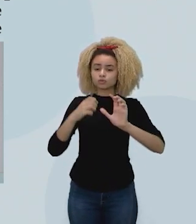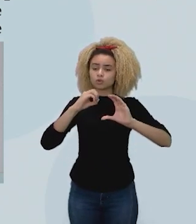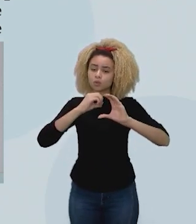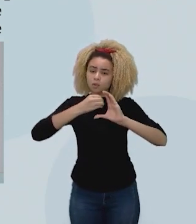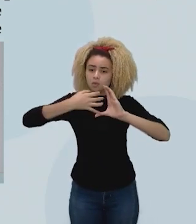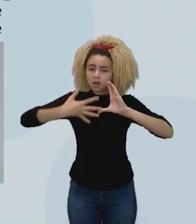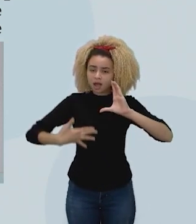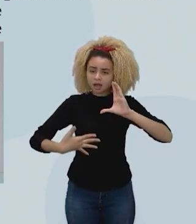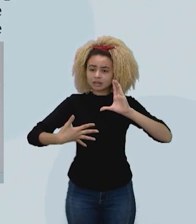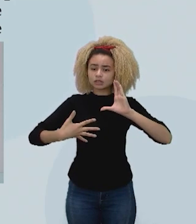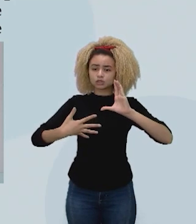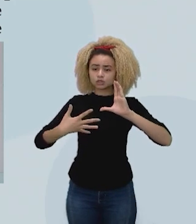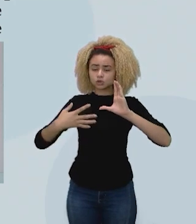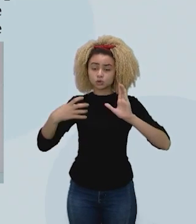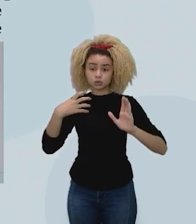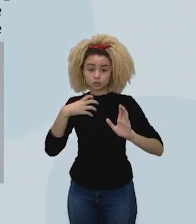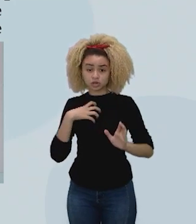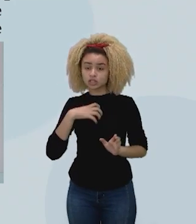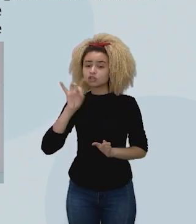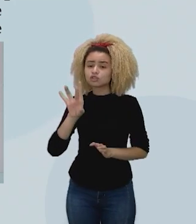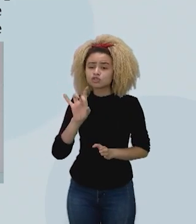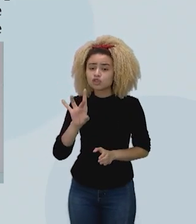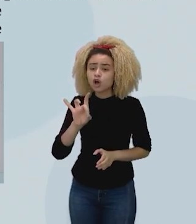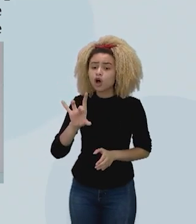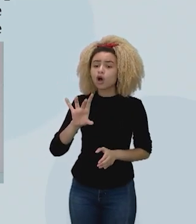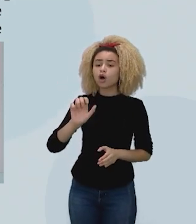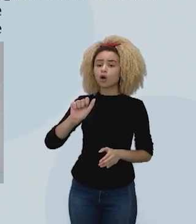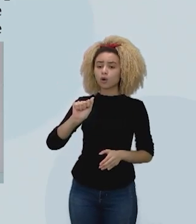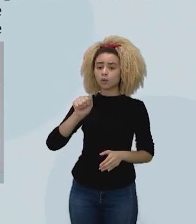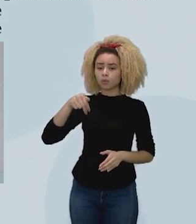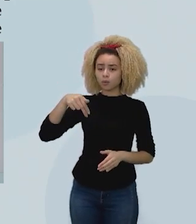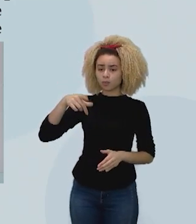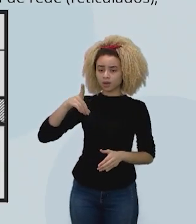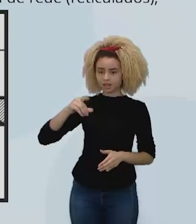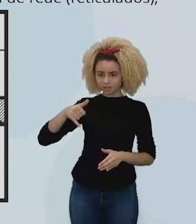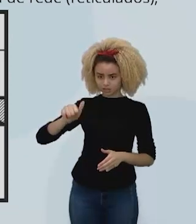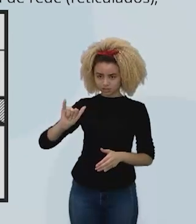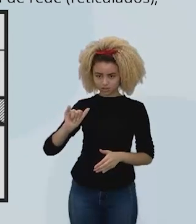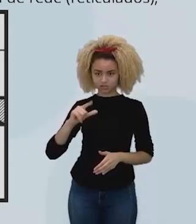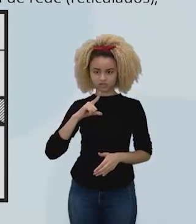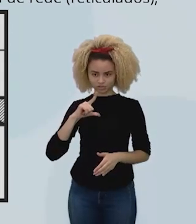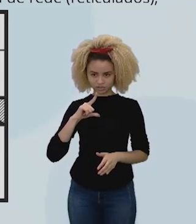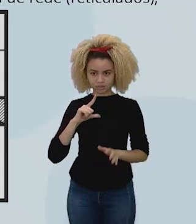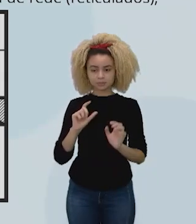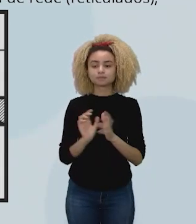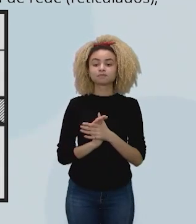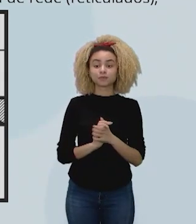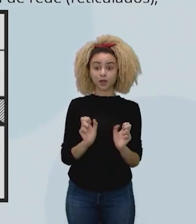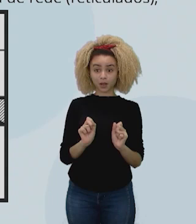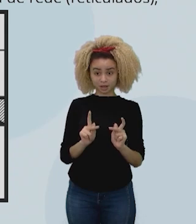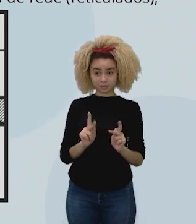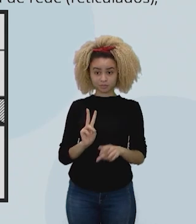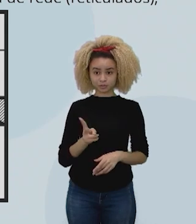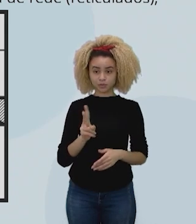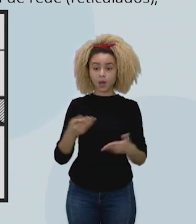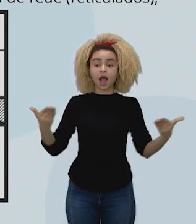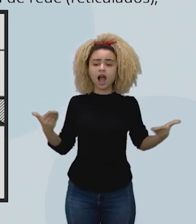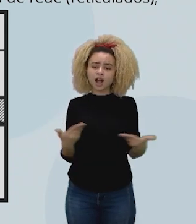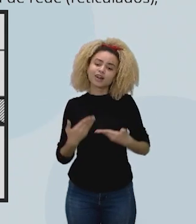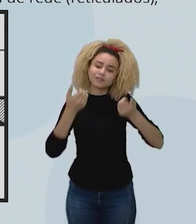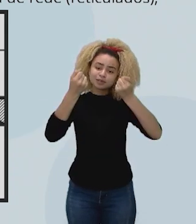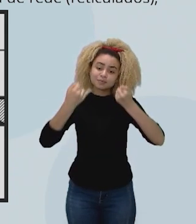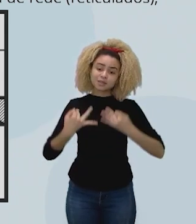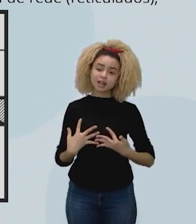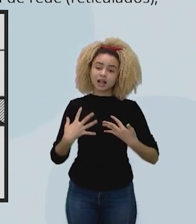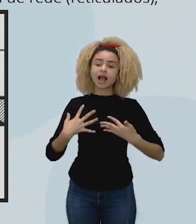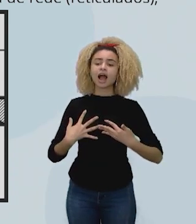uma marca que somente o Andy Warhol tinha nas suas obras, certo? Vamos lá, vamos continuar aqui. Agora a gente vai falar um pouquinho